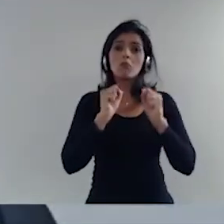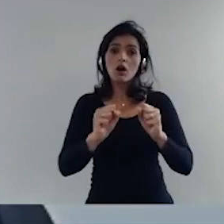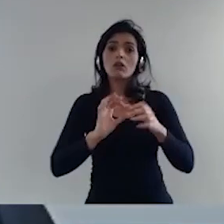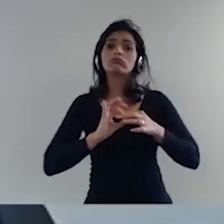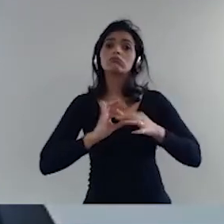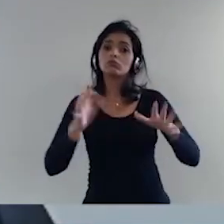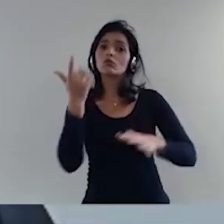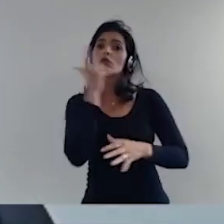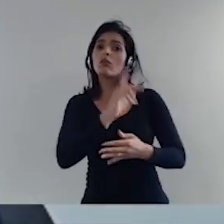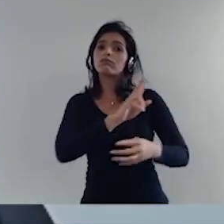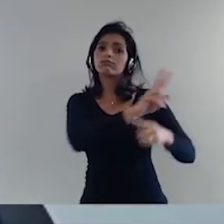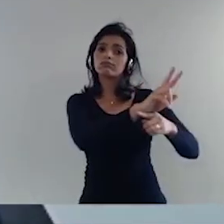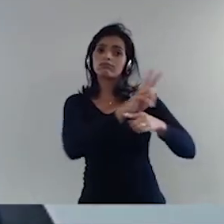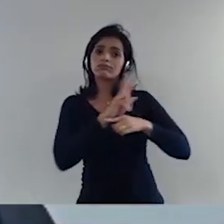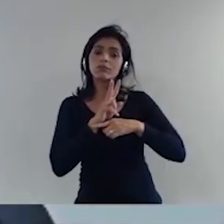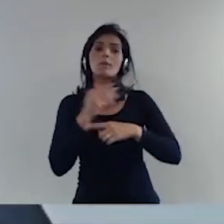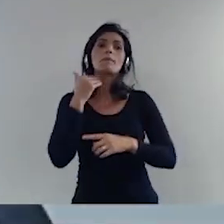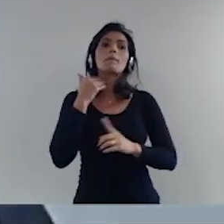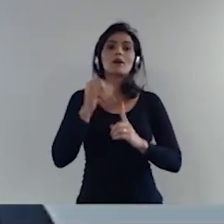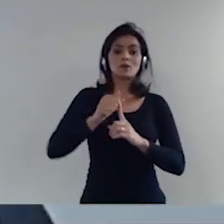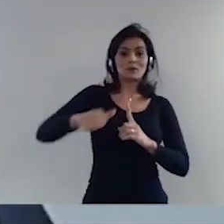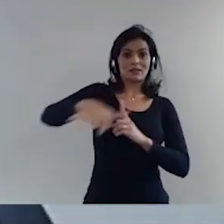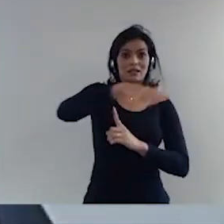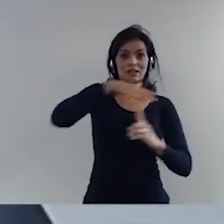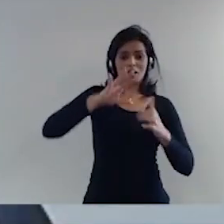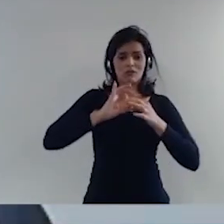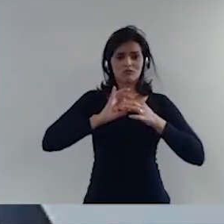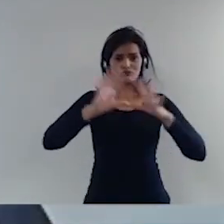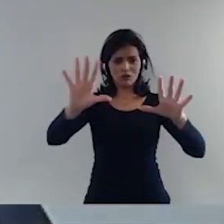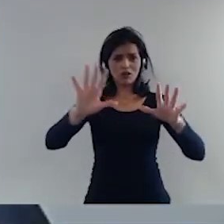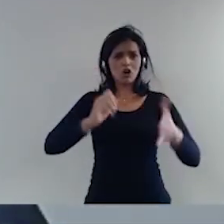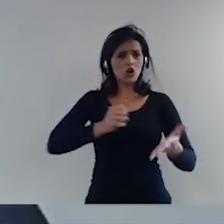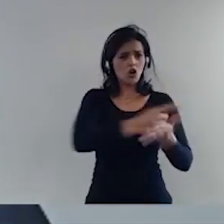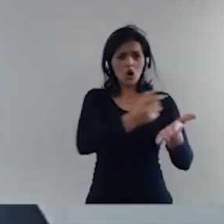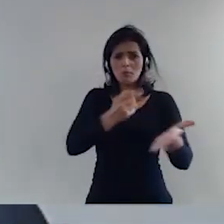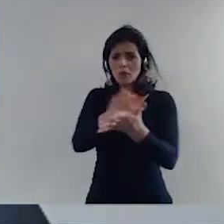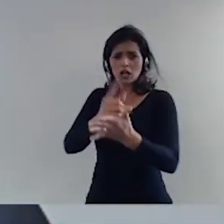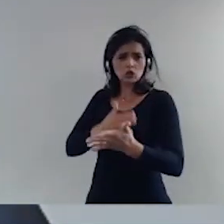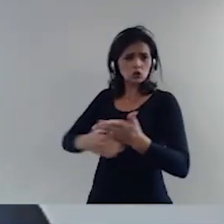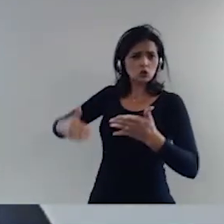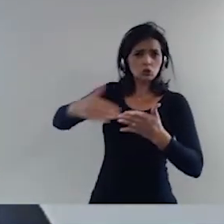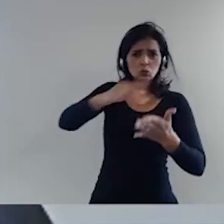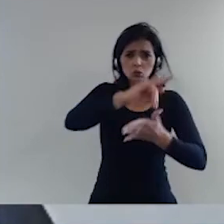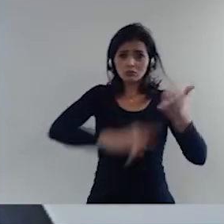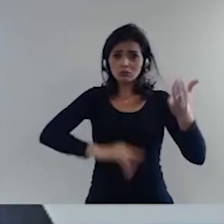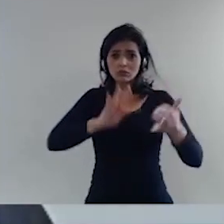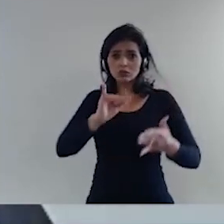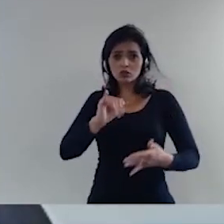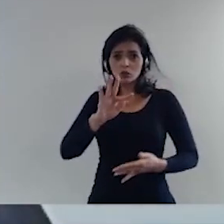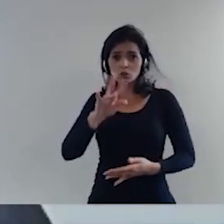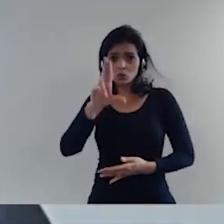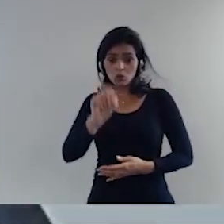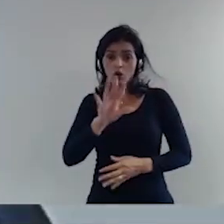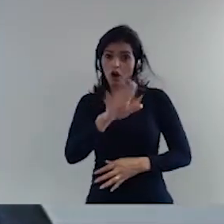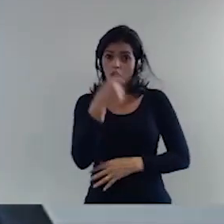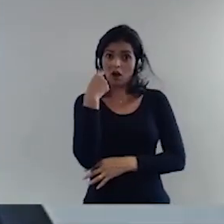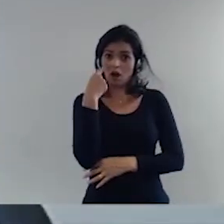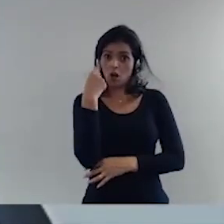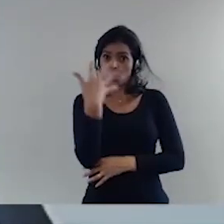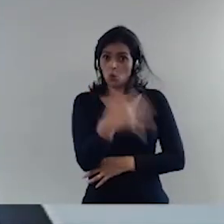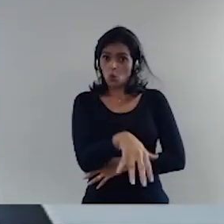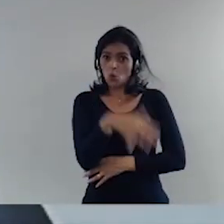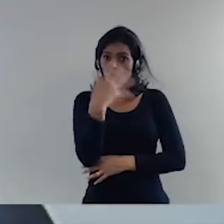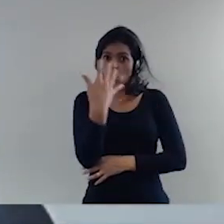podem obter empréstimos junto ao Banco Central. O Banco Central está autorizado a comprar tudo, todos os títulos. Observe que isso pode dar uma